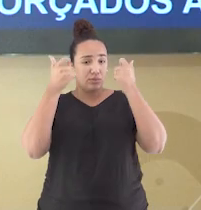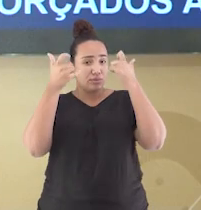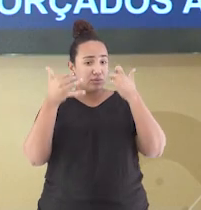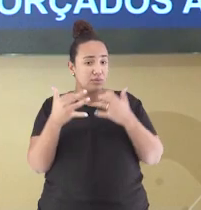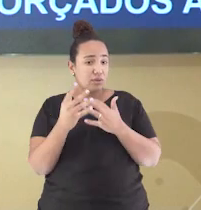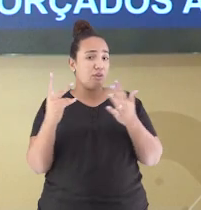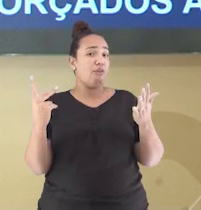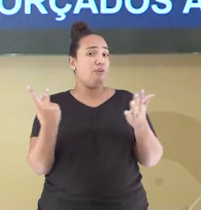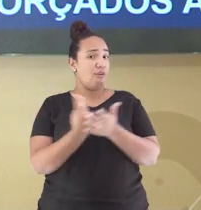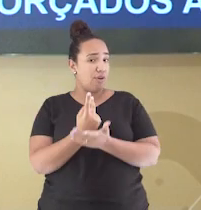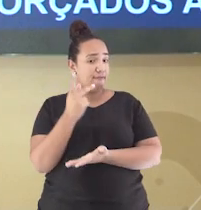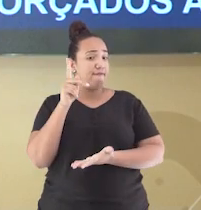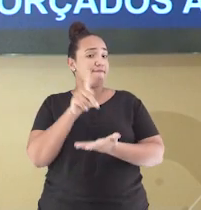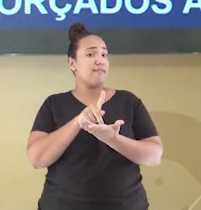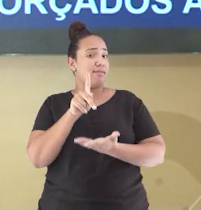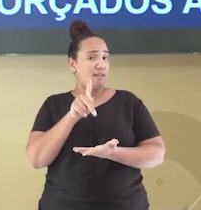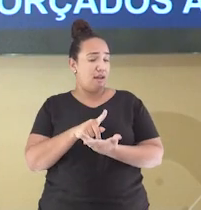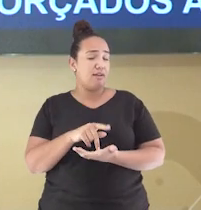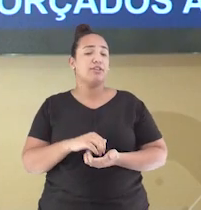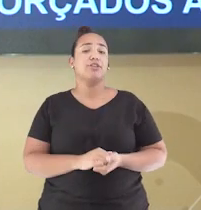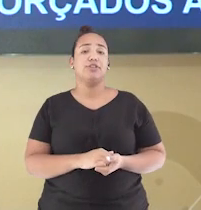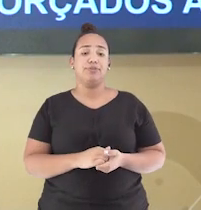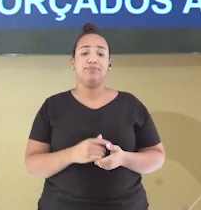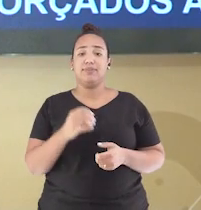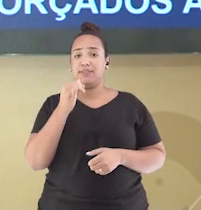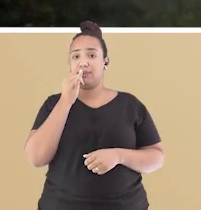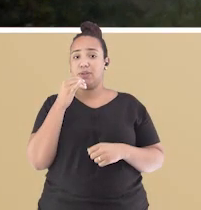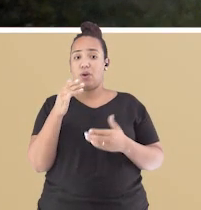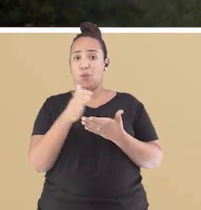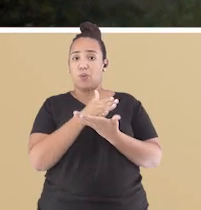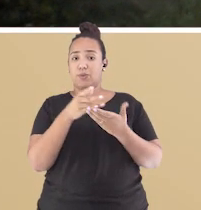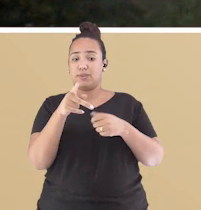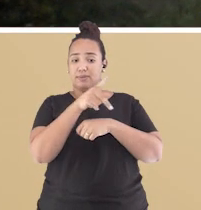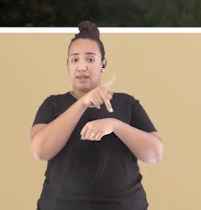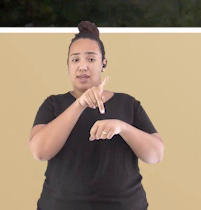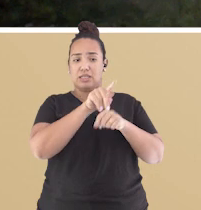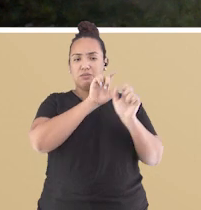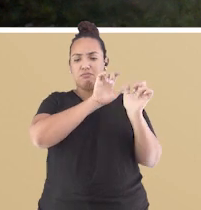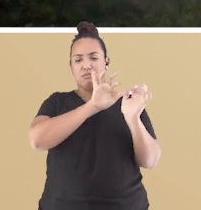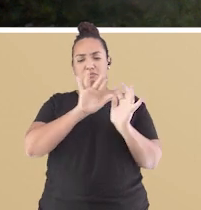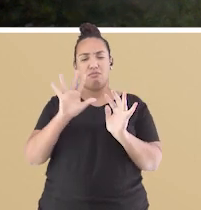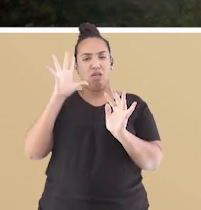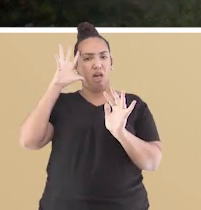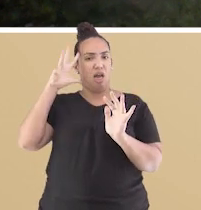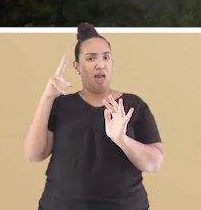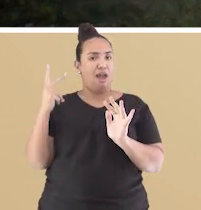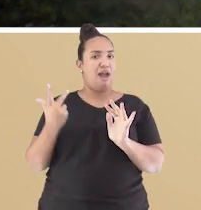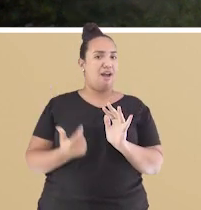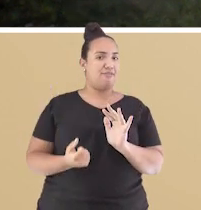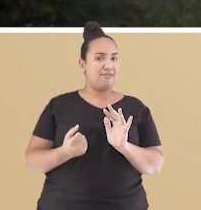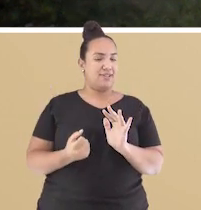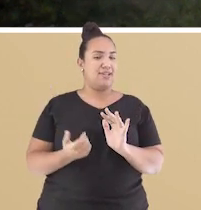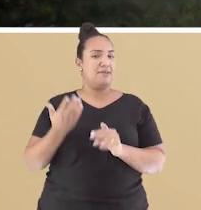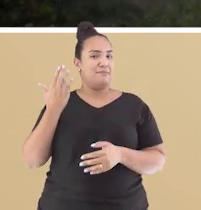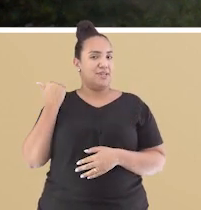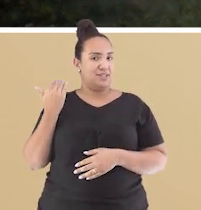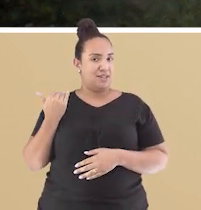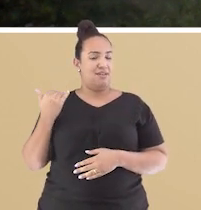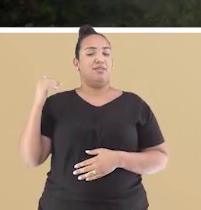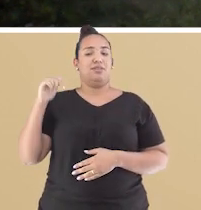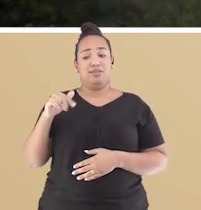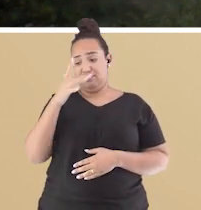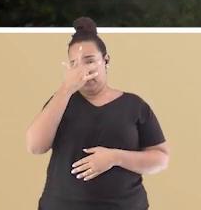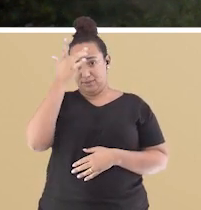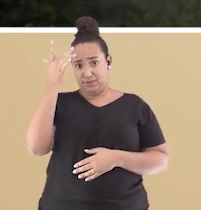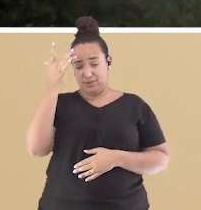Creio que muitos de vocês se sentiram desconfortáveis assim como eu me senti. Mas tudo isso que eu falei aconteceu de verdade,